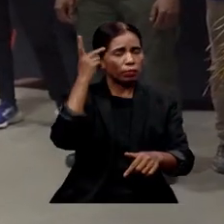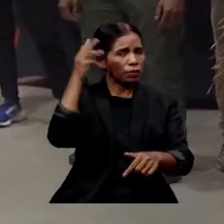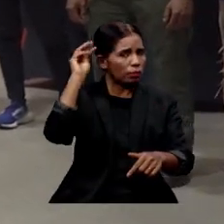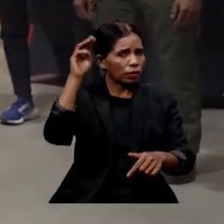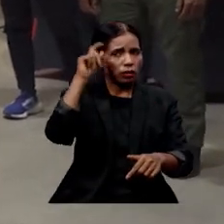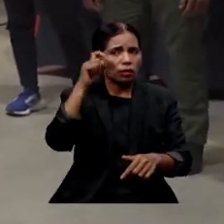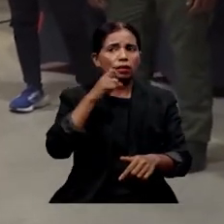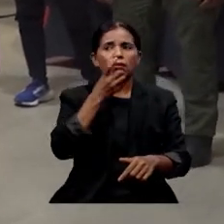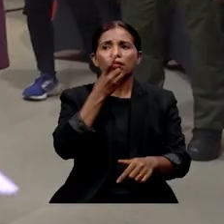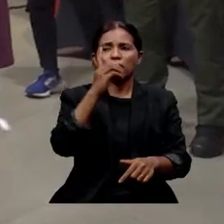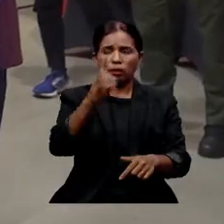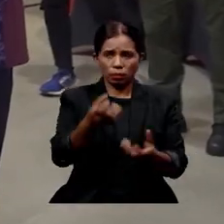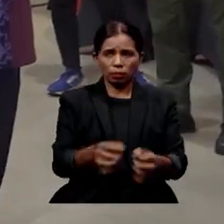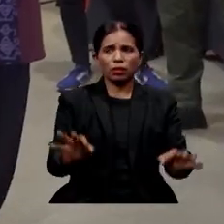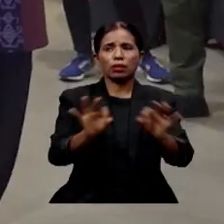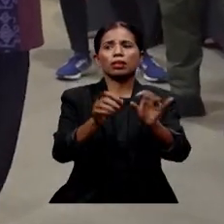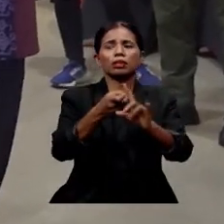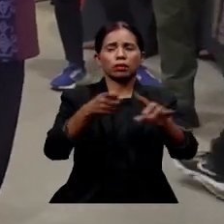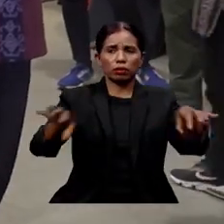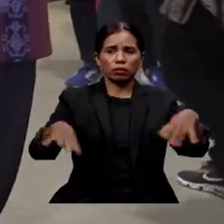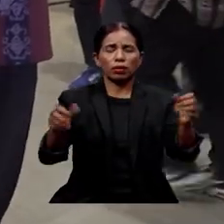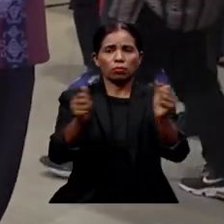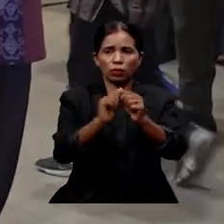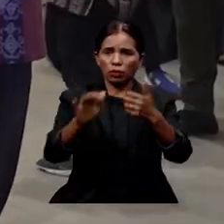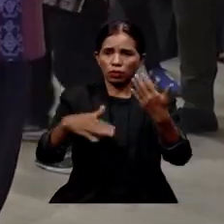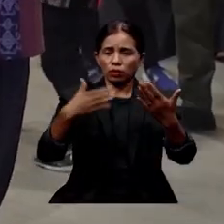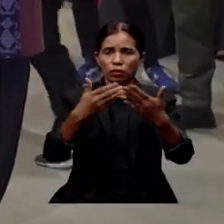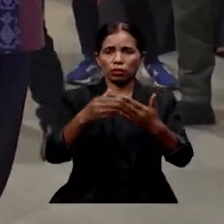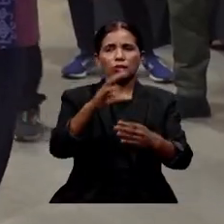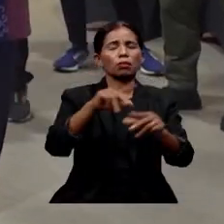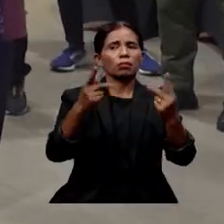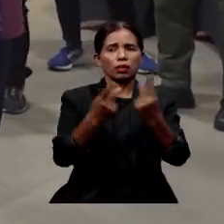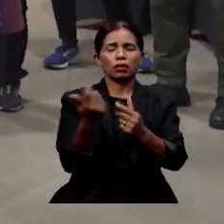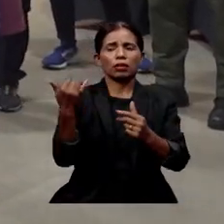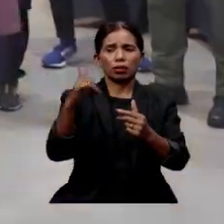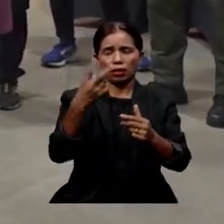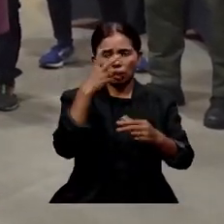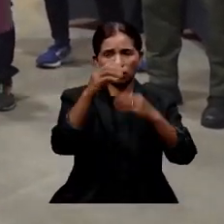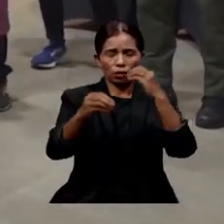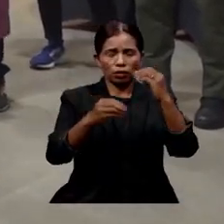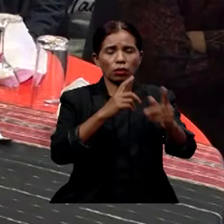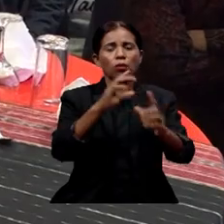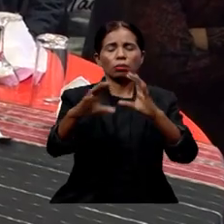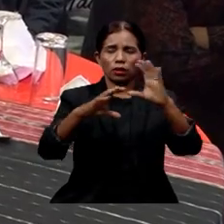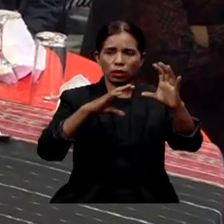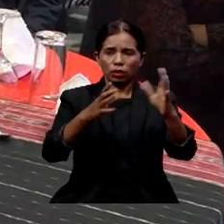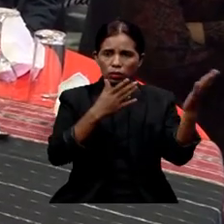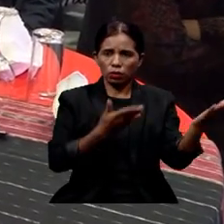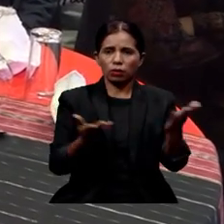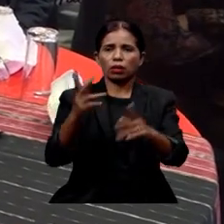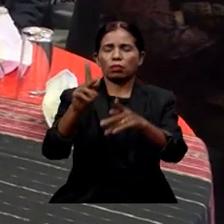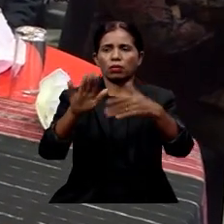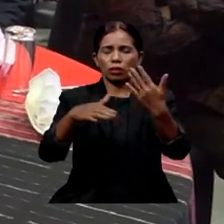Guzmão declara importância de cooperação entre parte roto de o setor sira neve trata assunto telecomunicação o nível lori ema roto